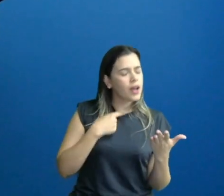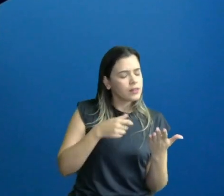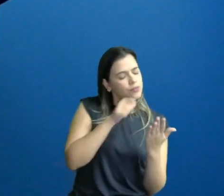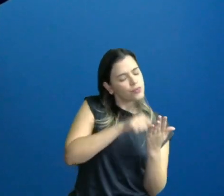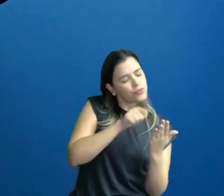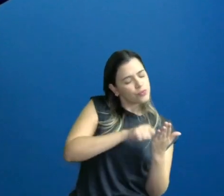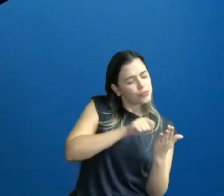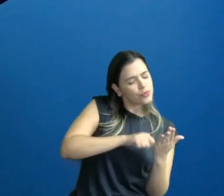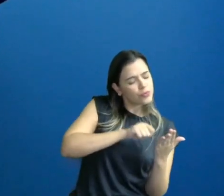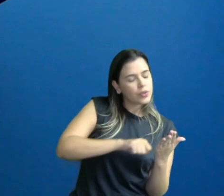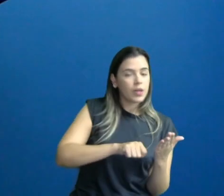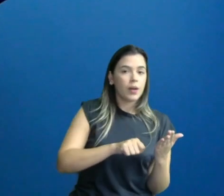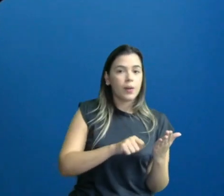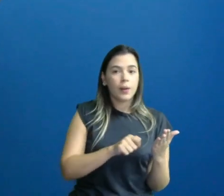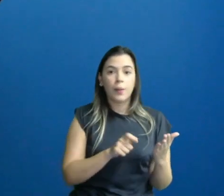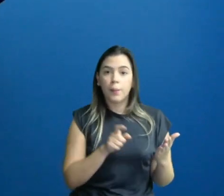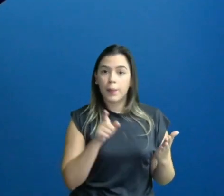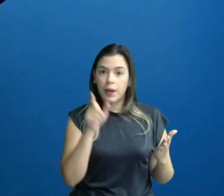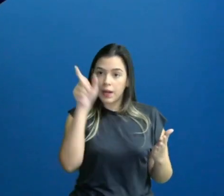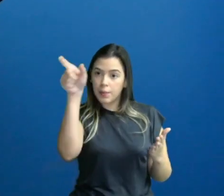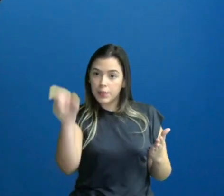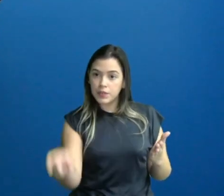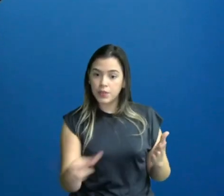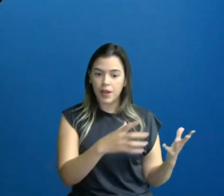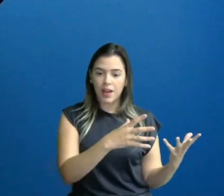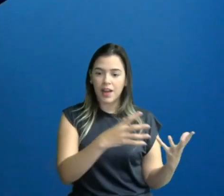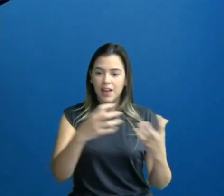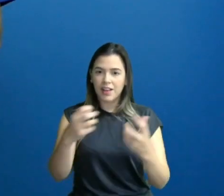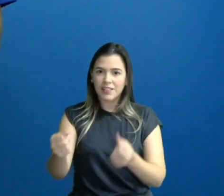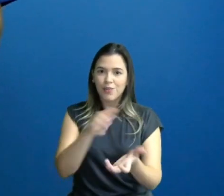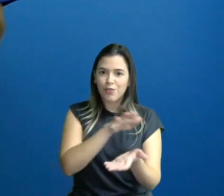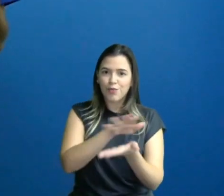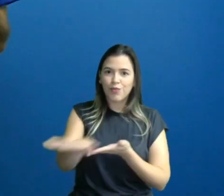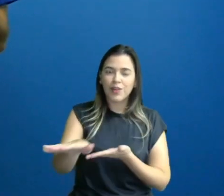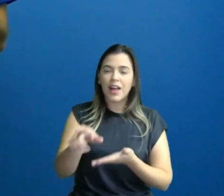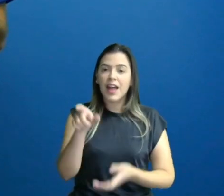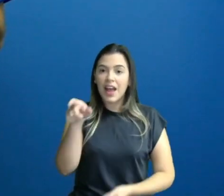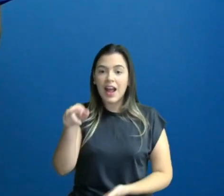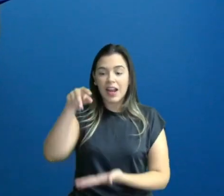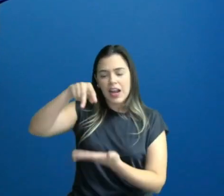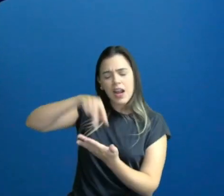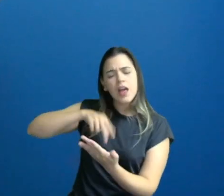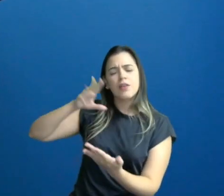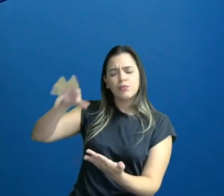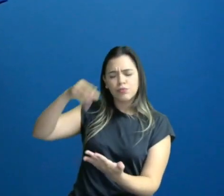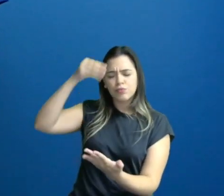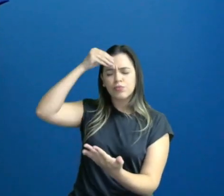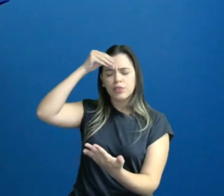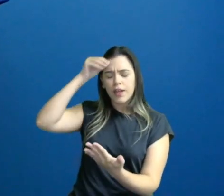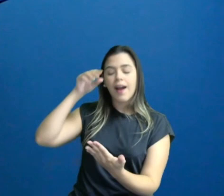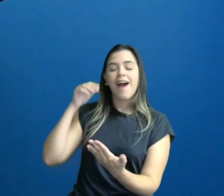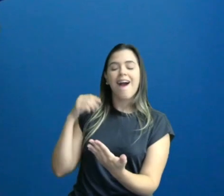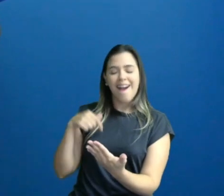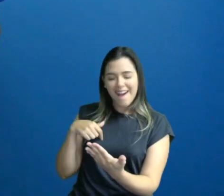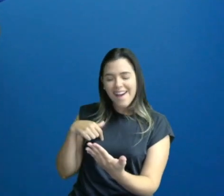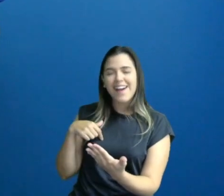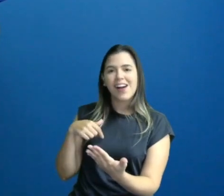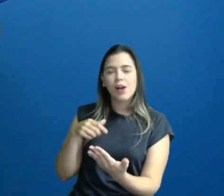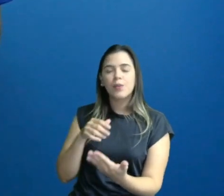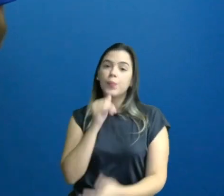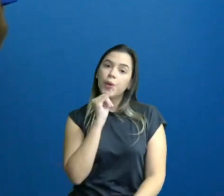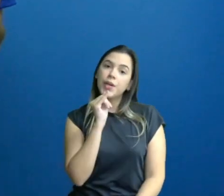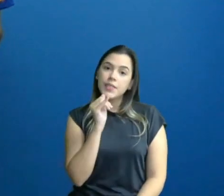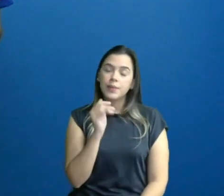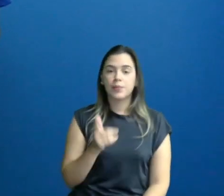para quando a outra pessoa responder receber Ela lê entender aquilo que aquela pessoa que enviou quis dizer para ela